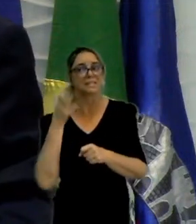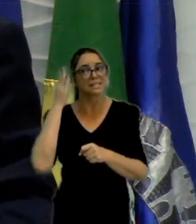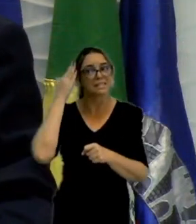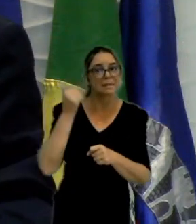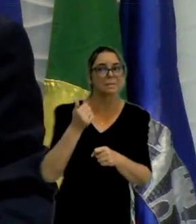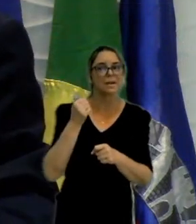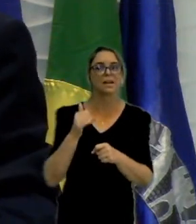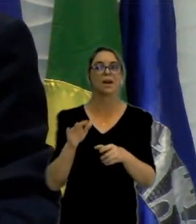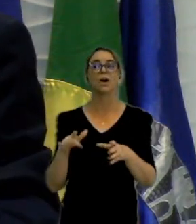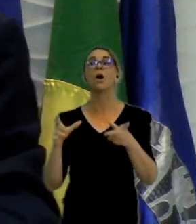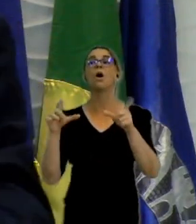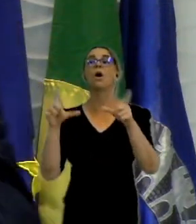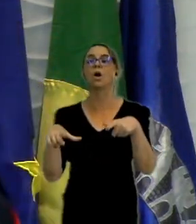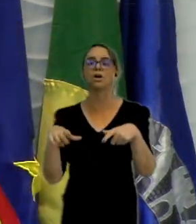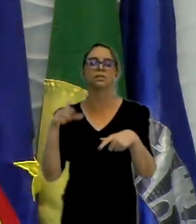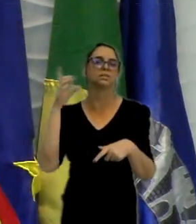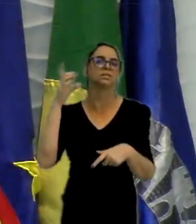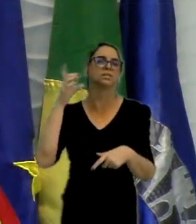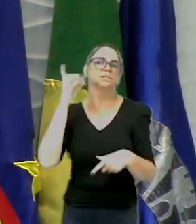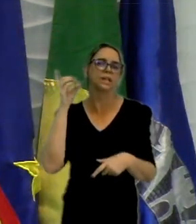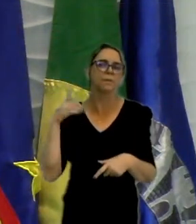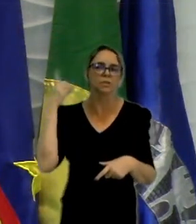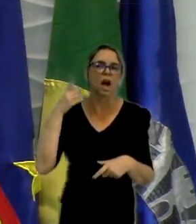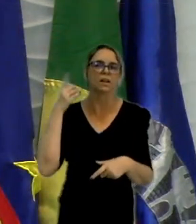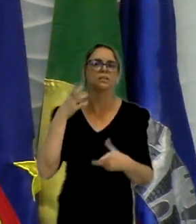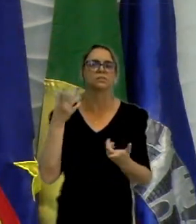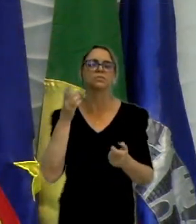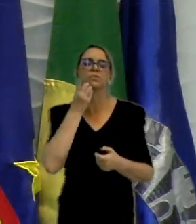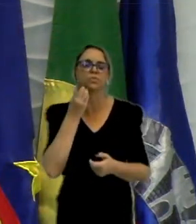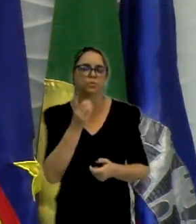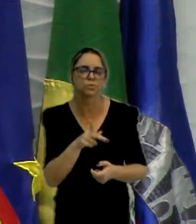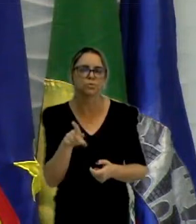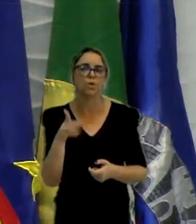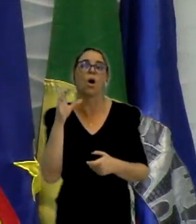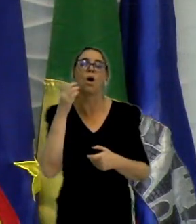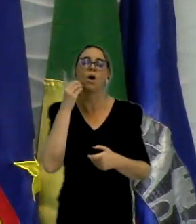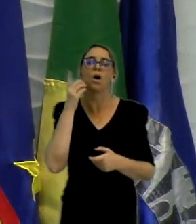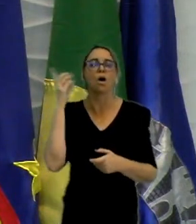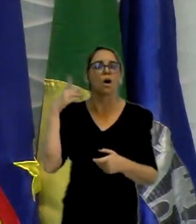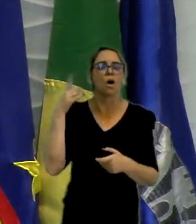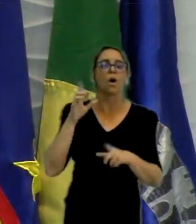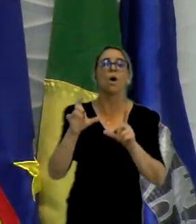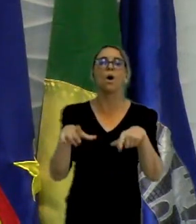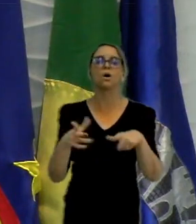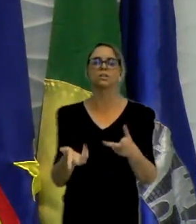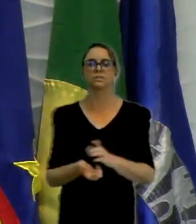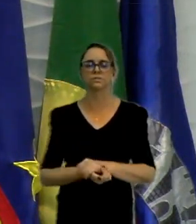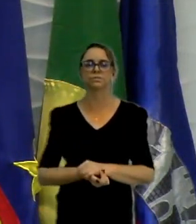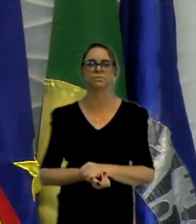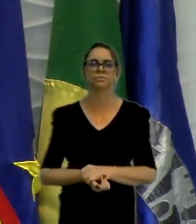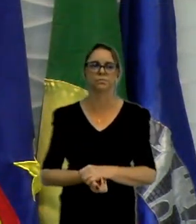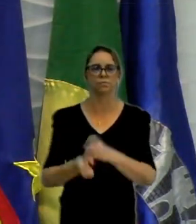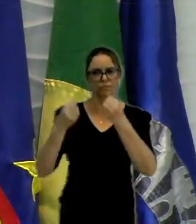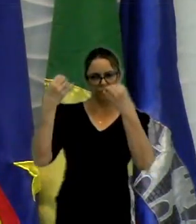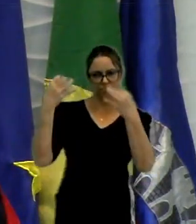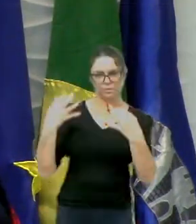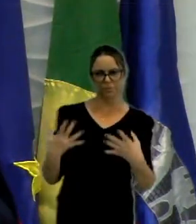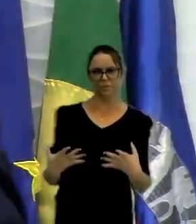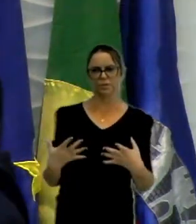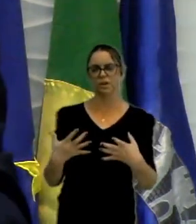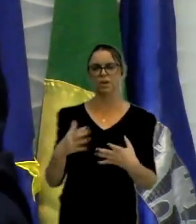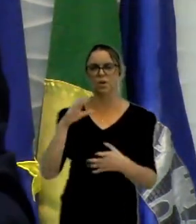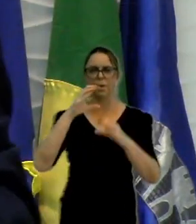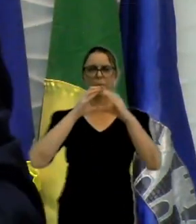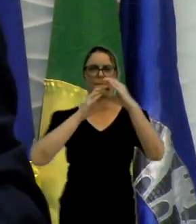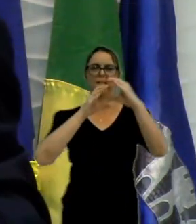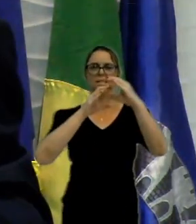Cadê a deputada, Diogo, professor? Vou seguir a linha do discurso da Compensa, minha amiga dele, para não perder